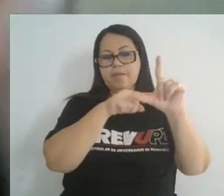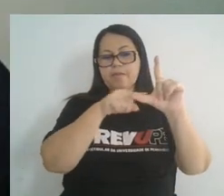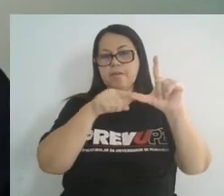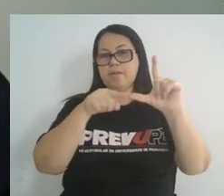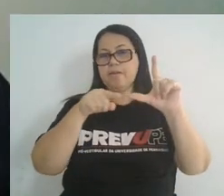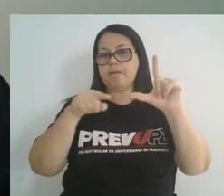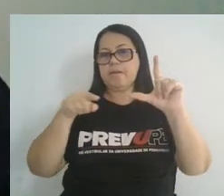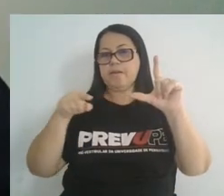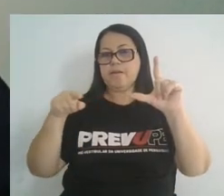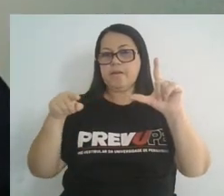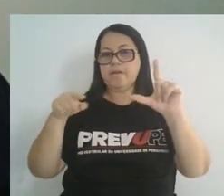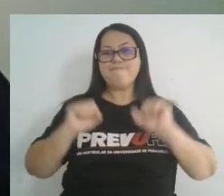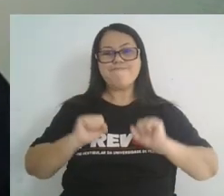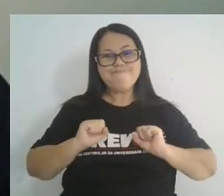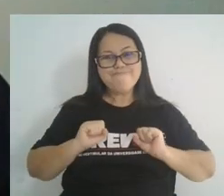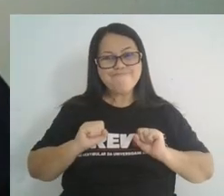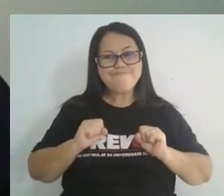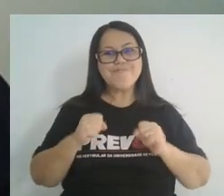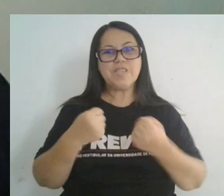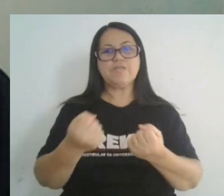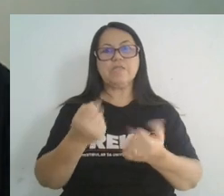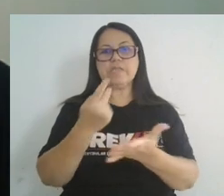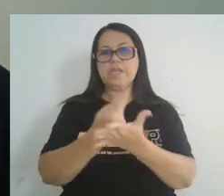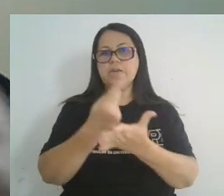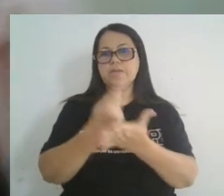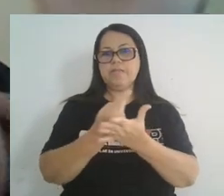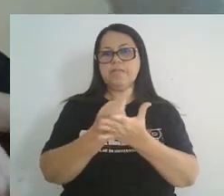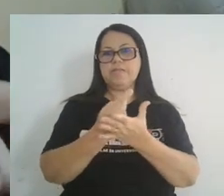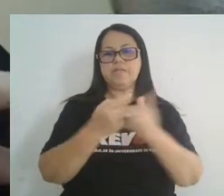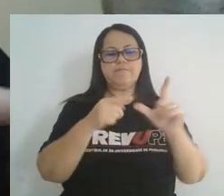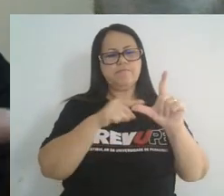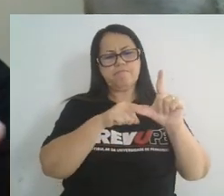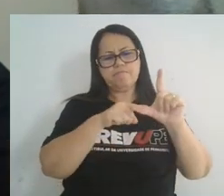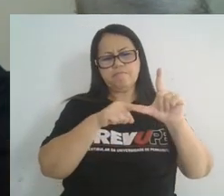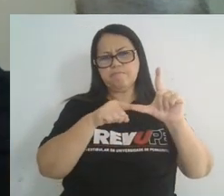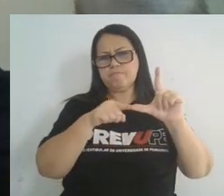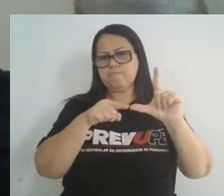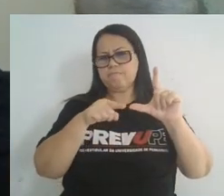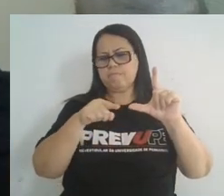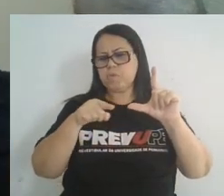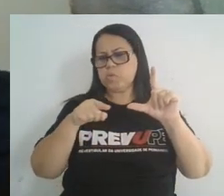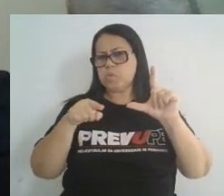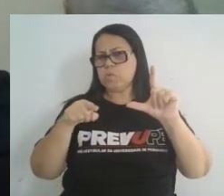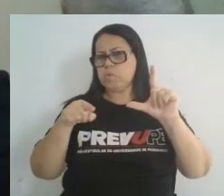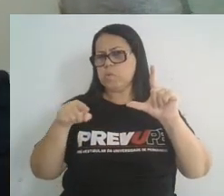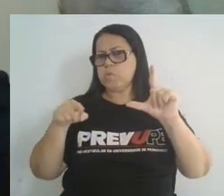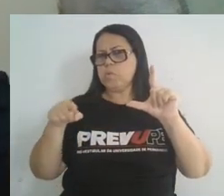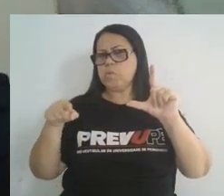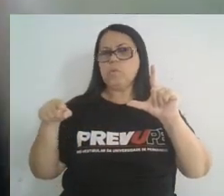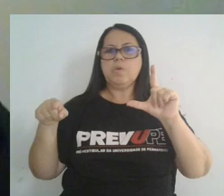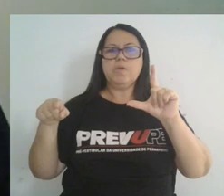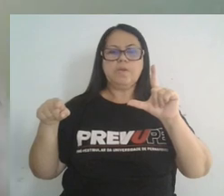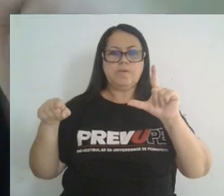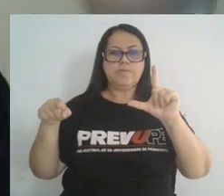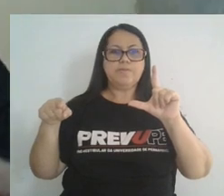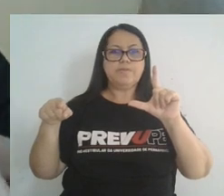num eixo horizontal a força aplicada. Então, se a gente vai aumentando a força aplicada, vai aumentando a força